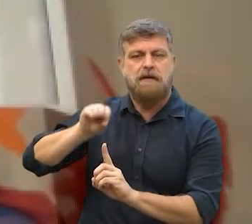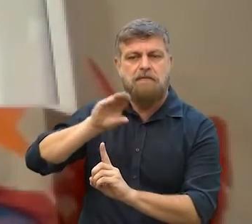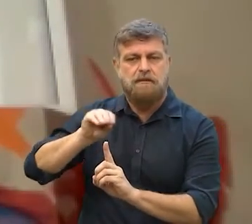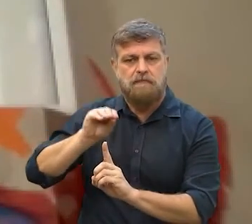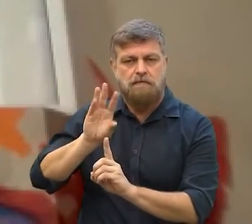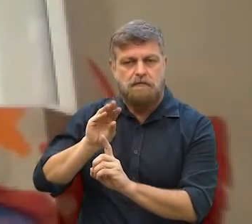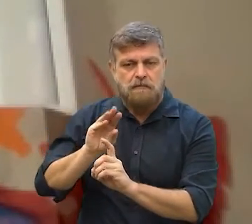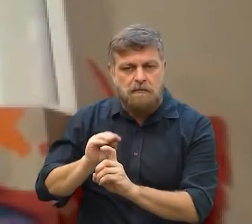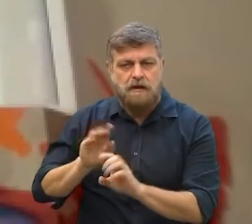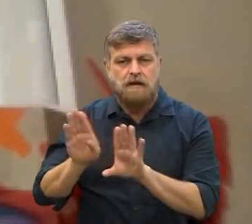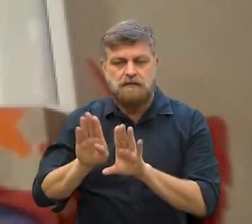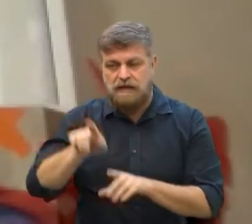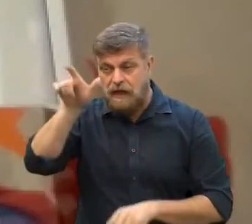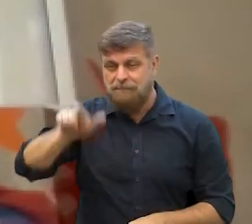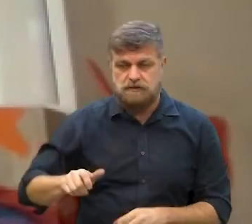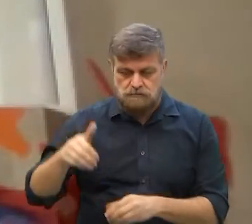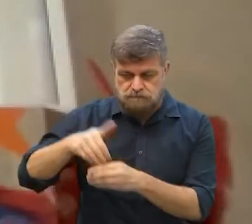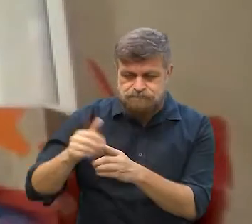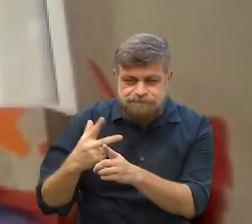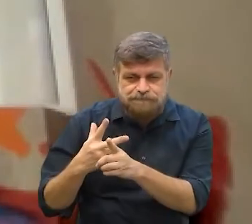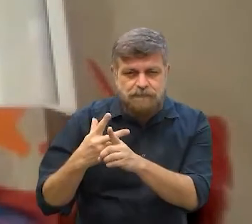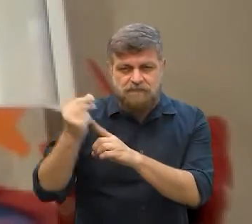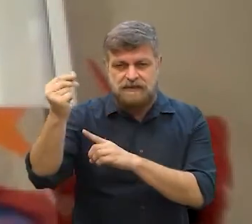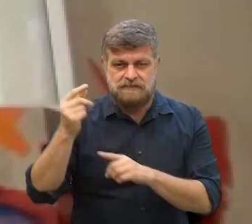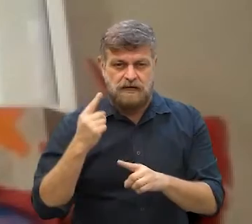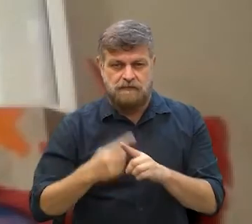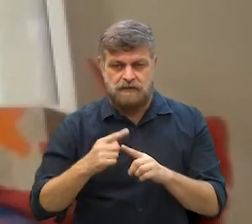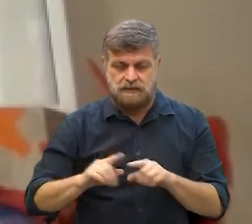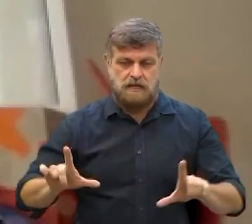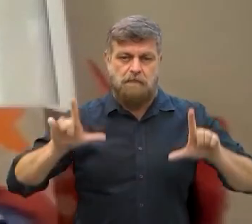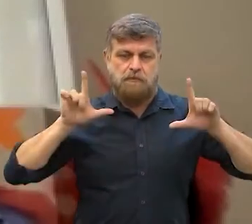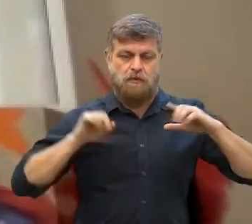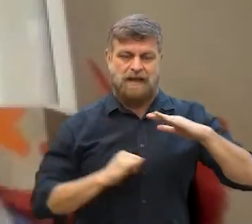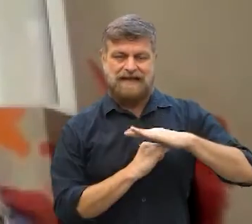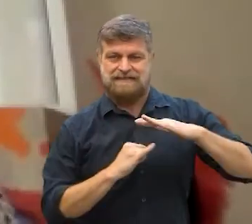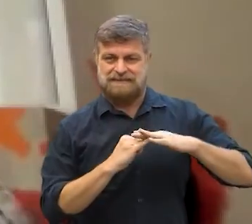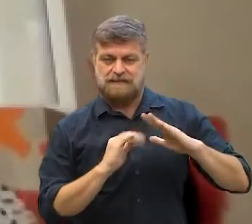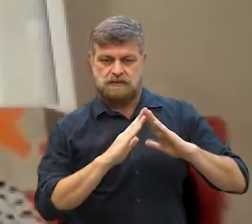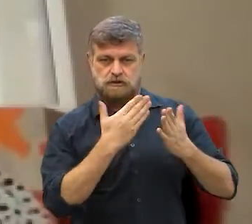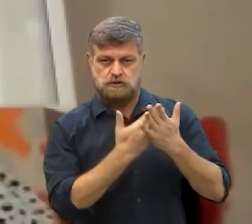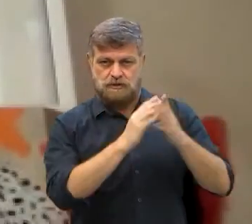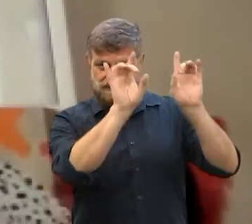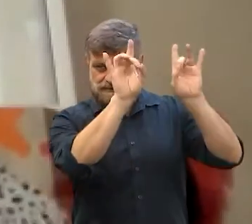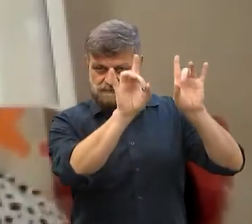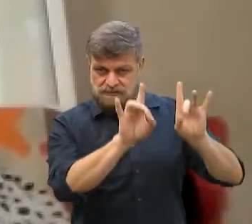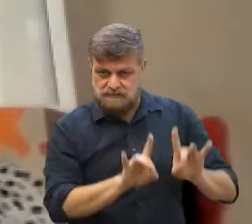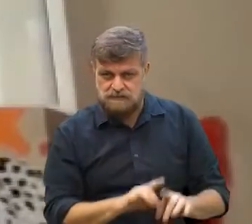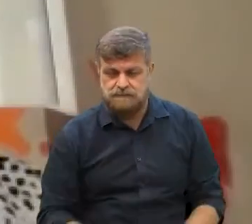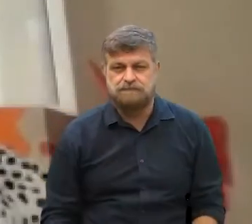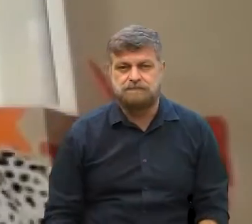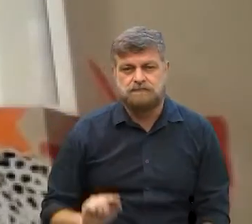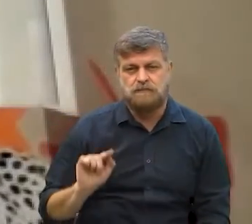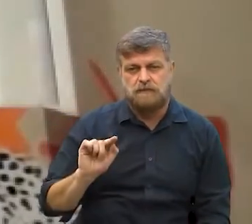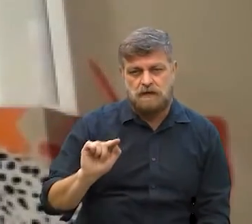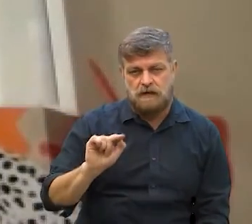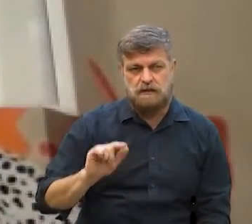que se elegem, né, por meio das instituições especializadas